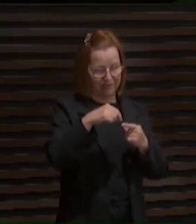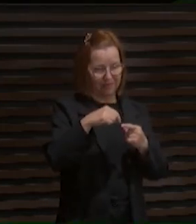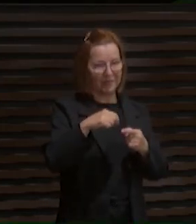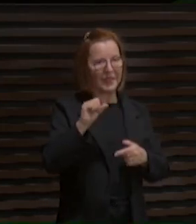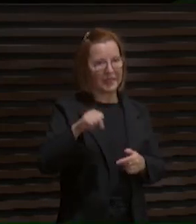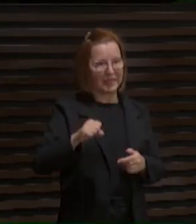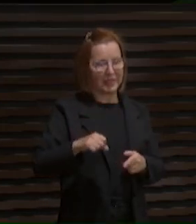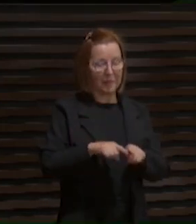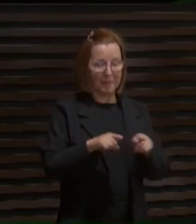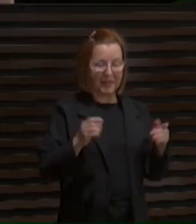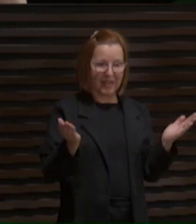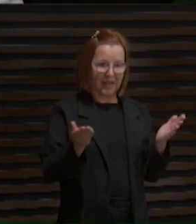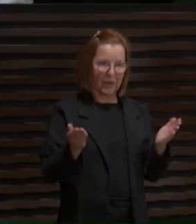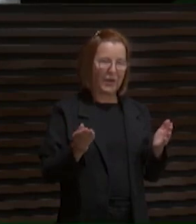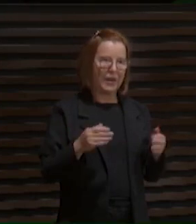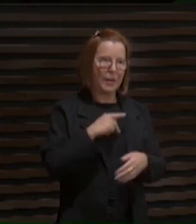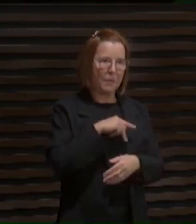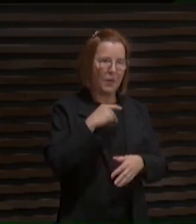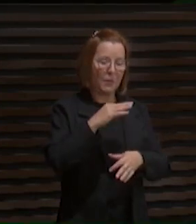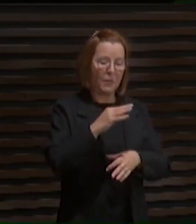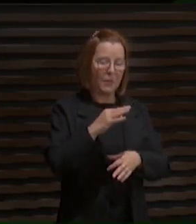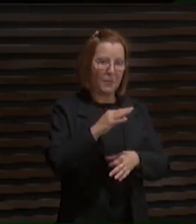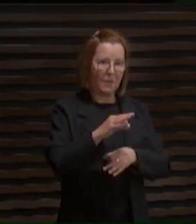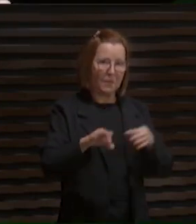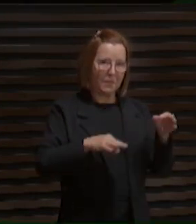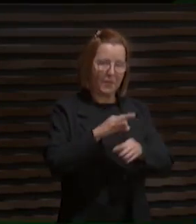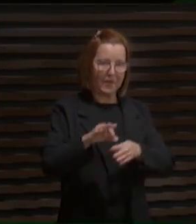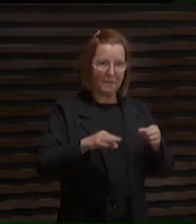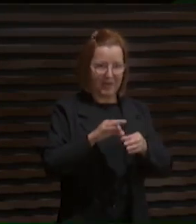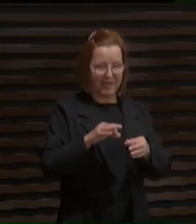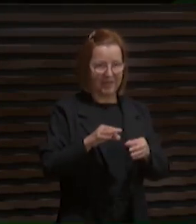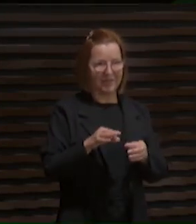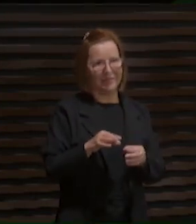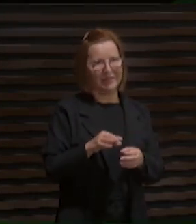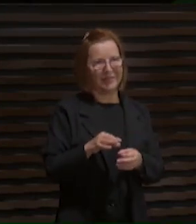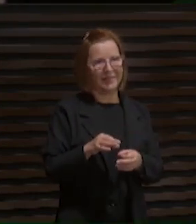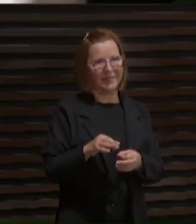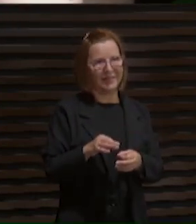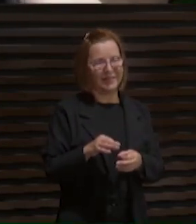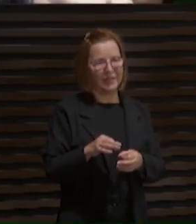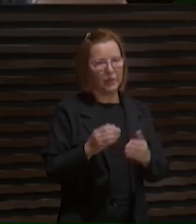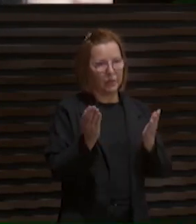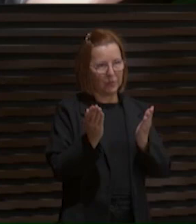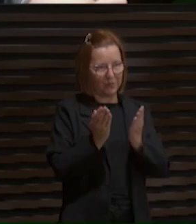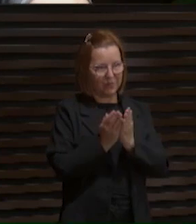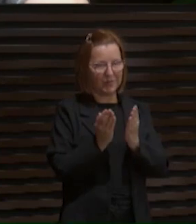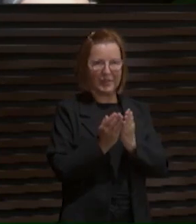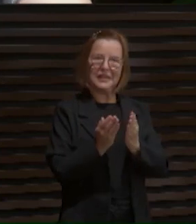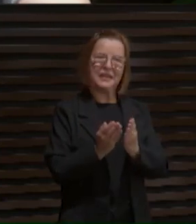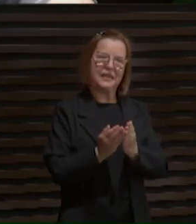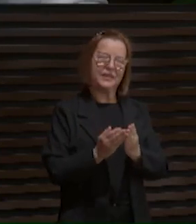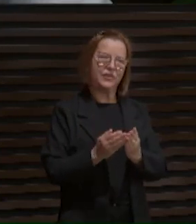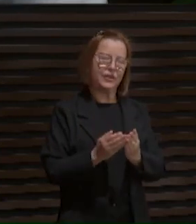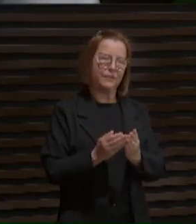ainda está preparando o leitor, o cristão, a gente, do porquê que ele vai falar exatamente o que a